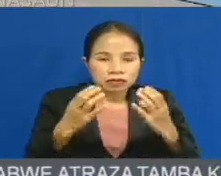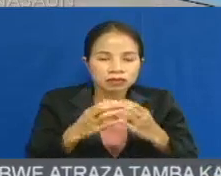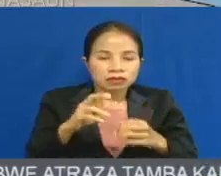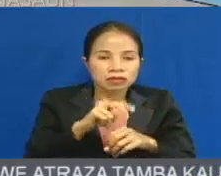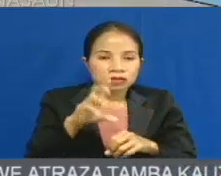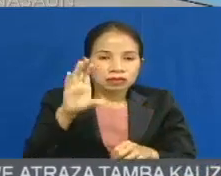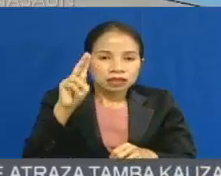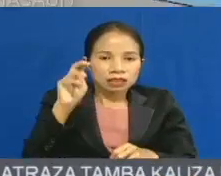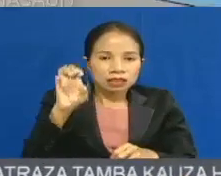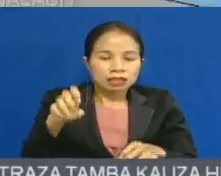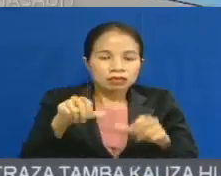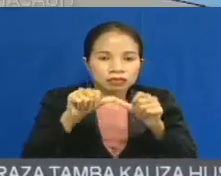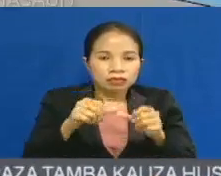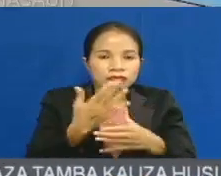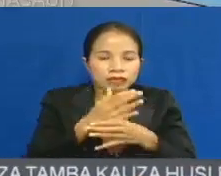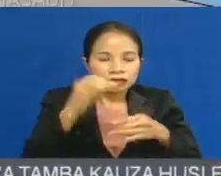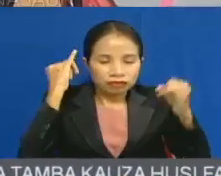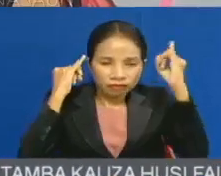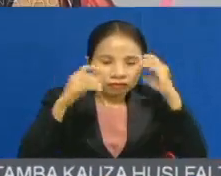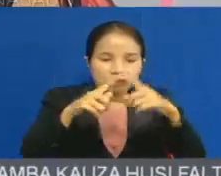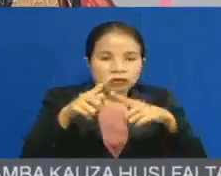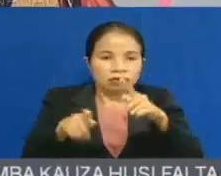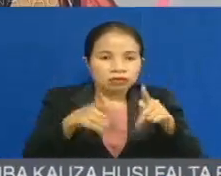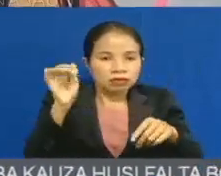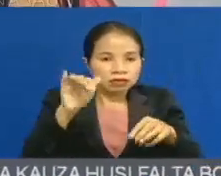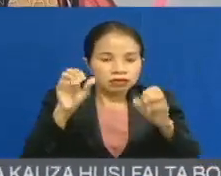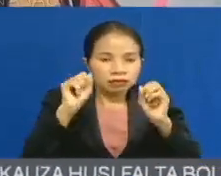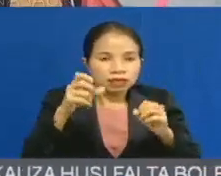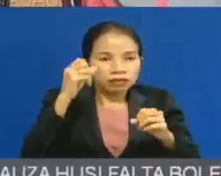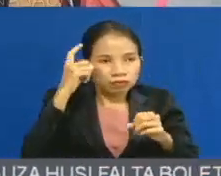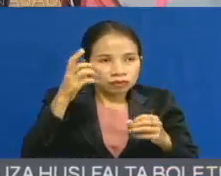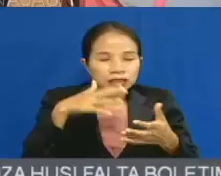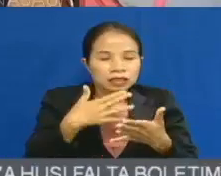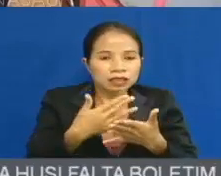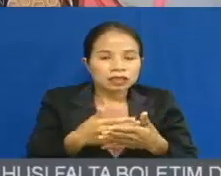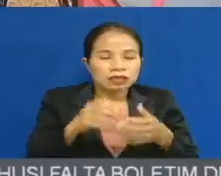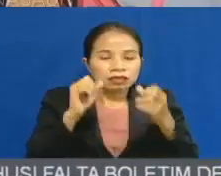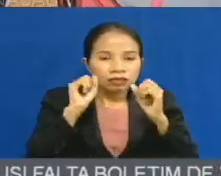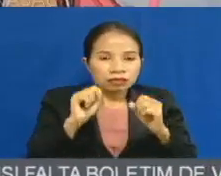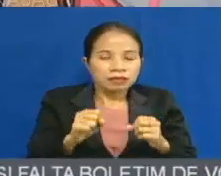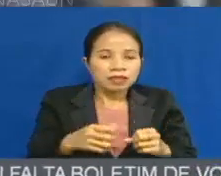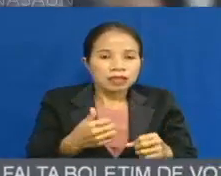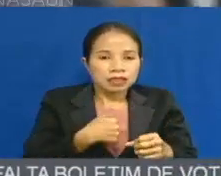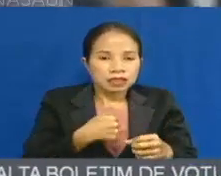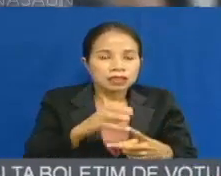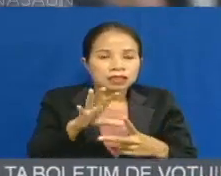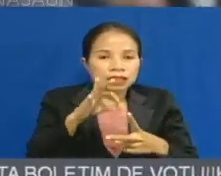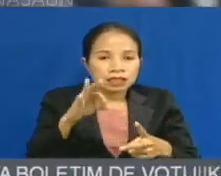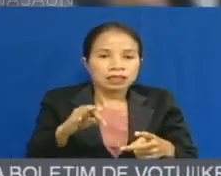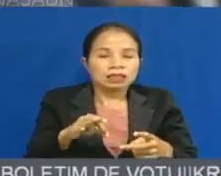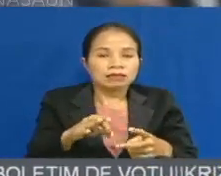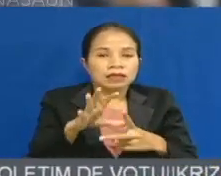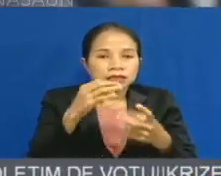Eleição continua a fazer informação para a comunidade Sira. Nune Bele entende de Diego de Bele candidato an Ihe Eleição Soko.